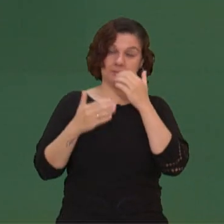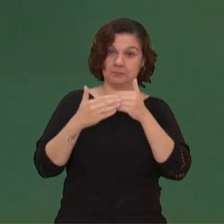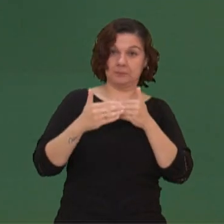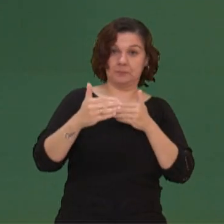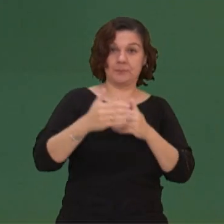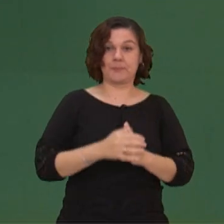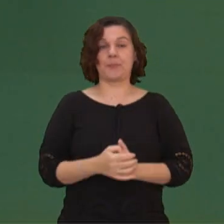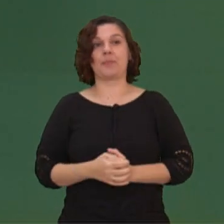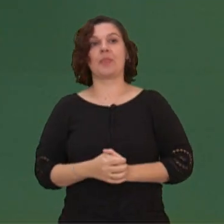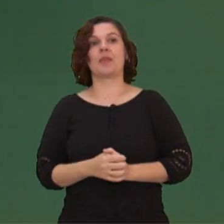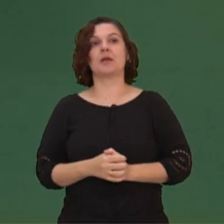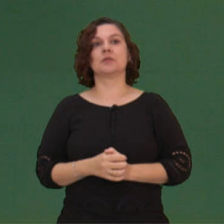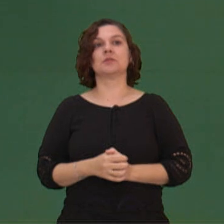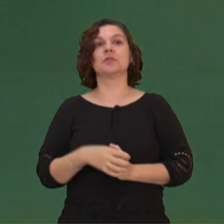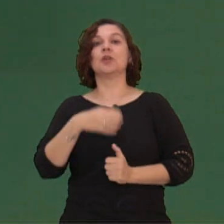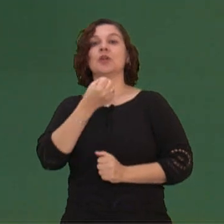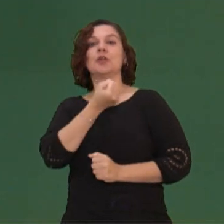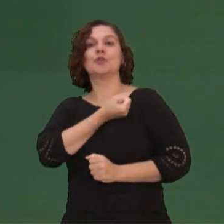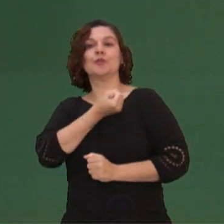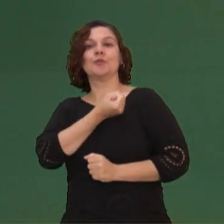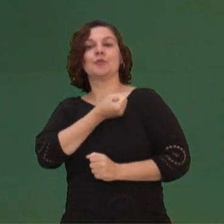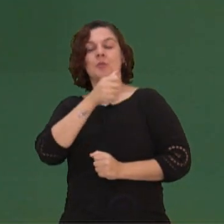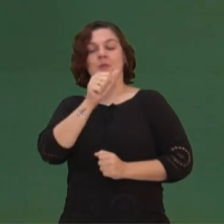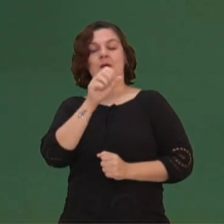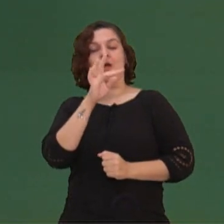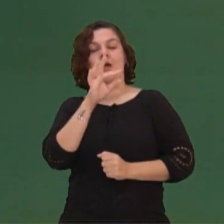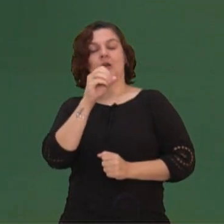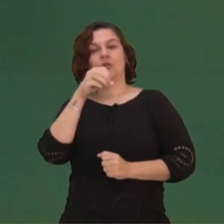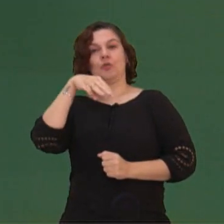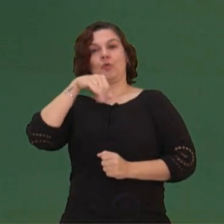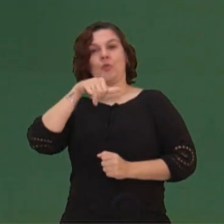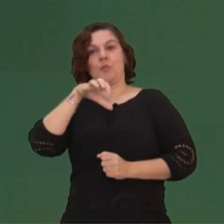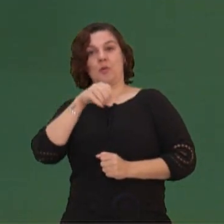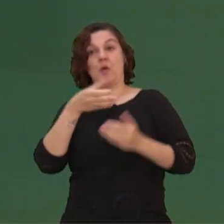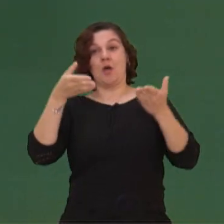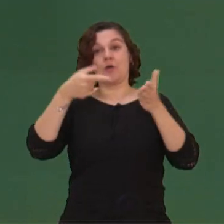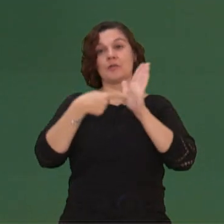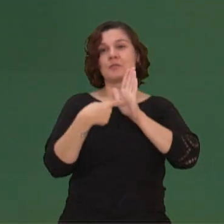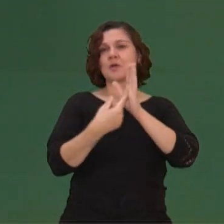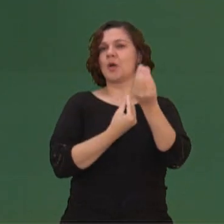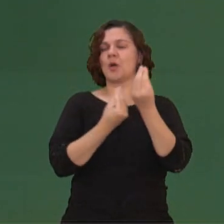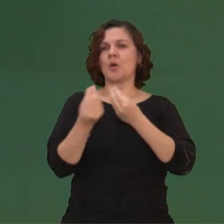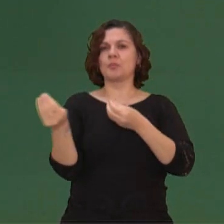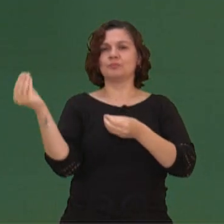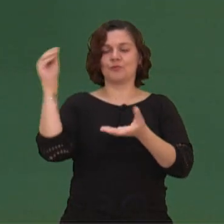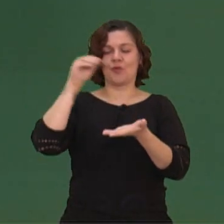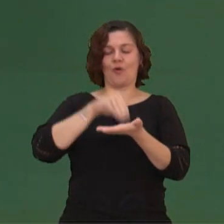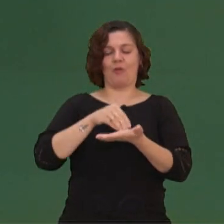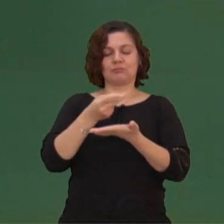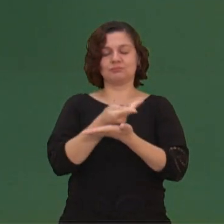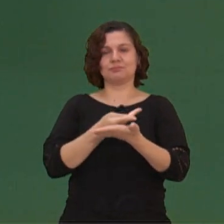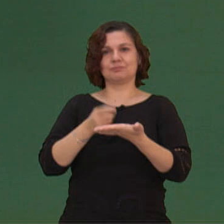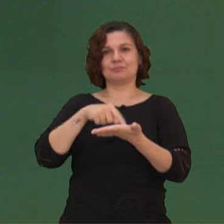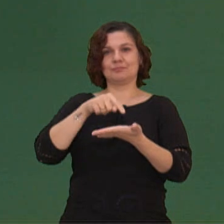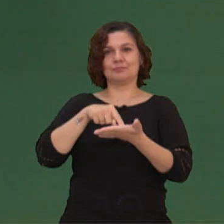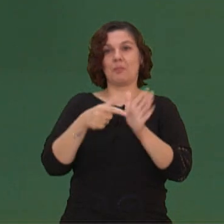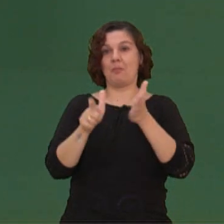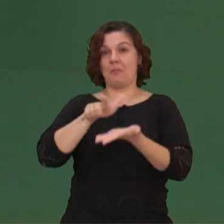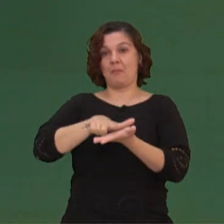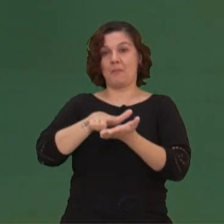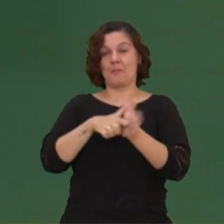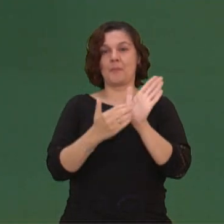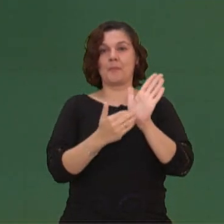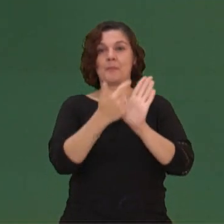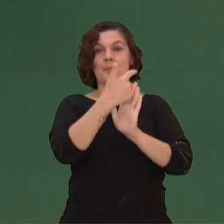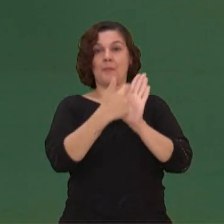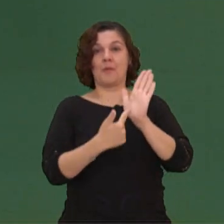Seguindo. Número atômico. Agora a gente vai falar sobre a parte de representação. Como que eu coloco no papel os átomos? Eu tenho que